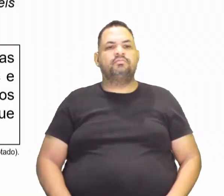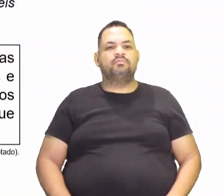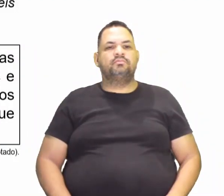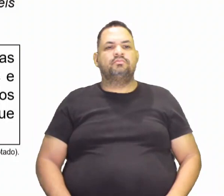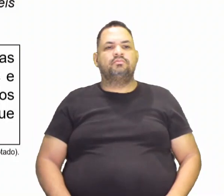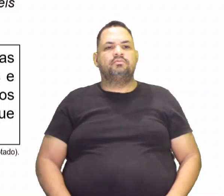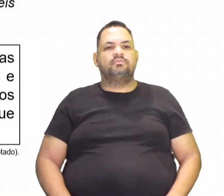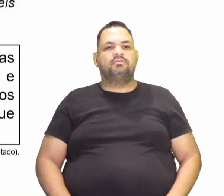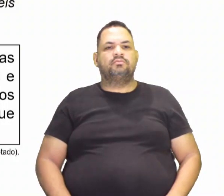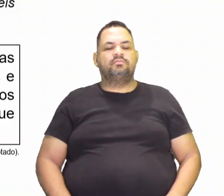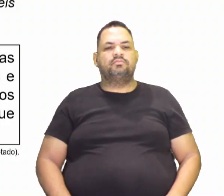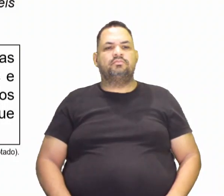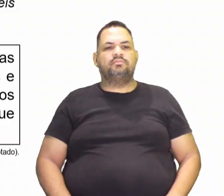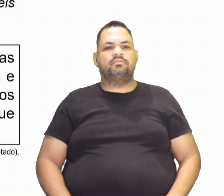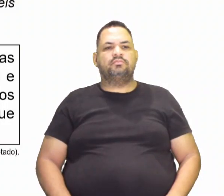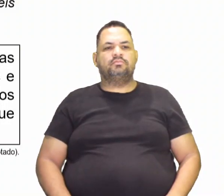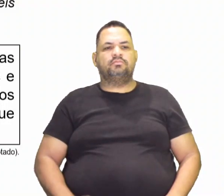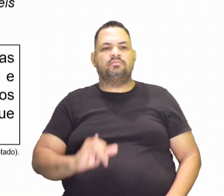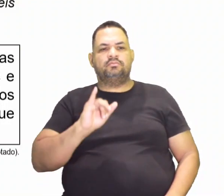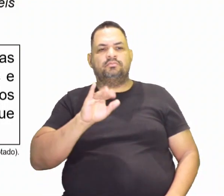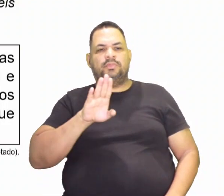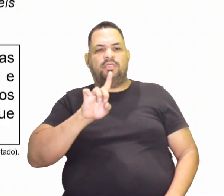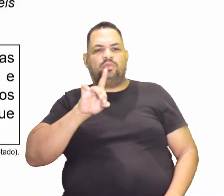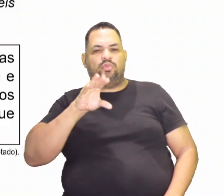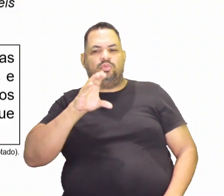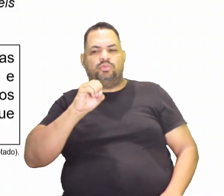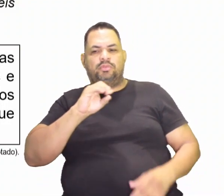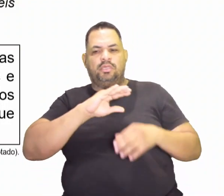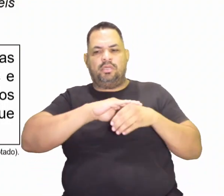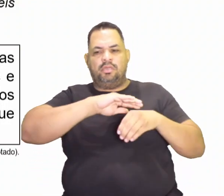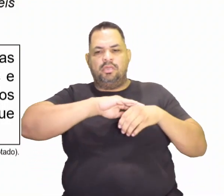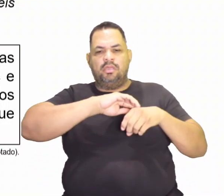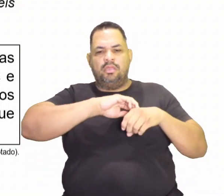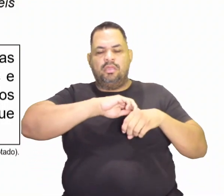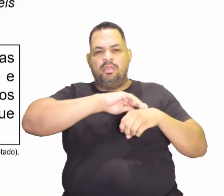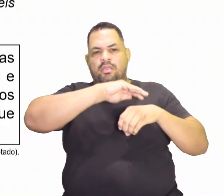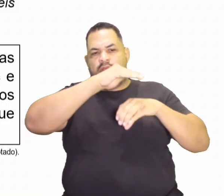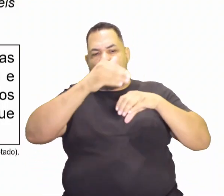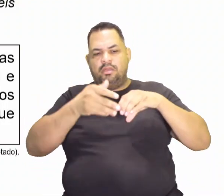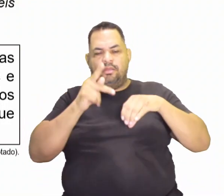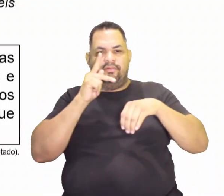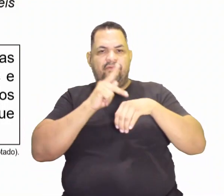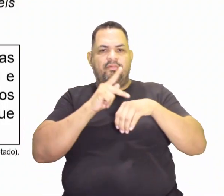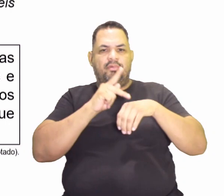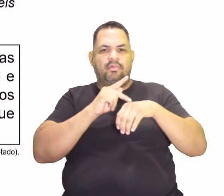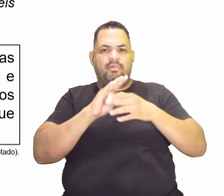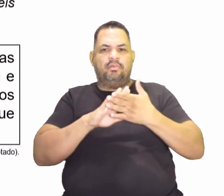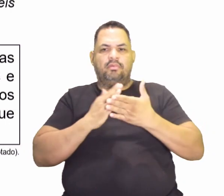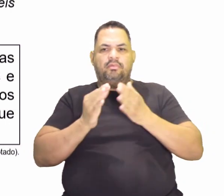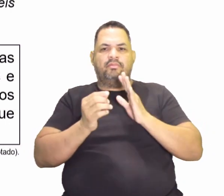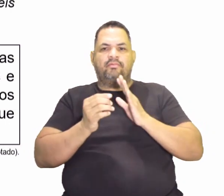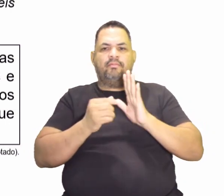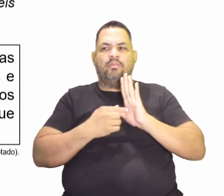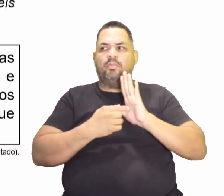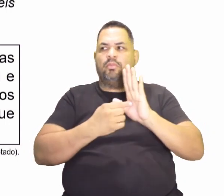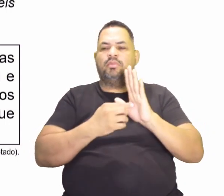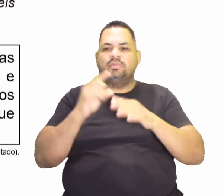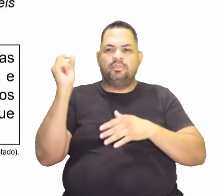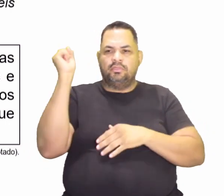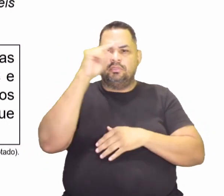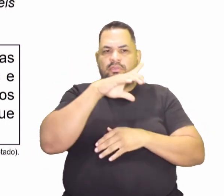tá? Agora os ídolos da caverna. Esse tipo se trata de dificuldades provindas de inúmeras